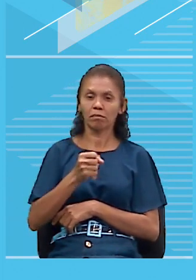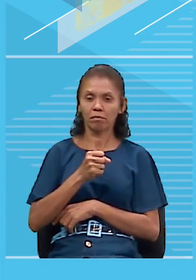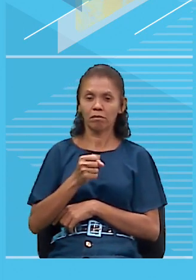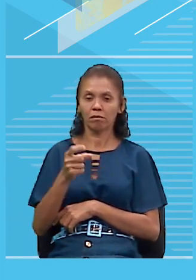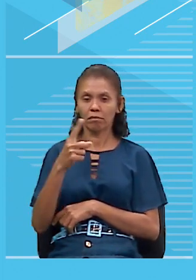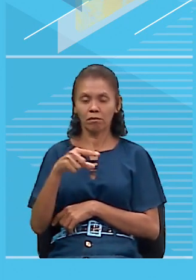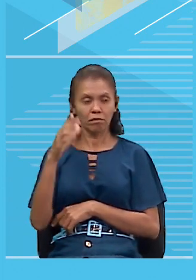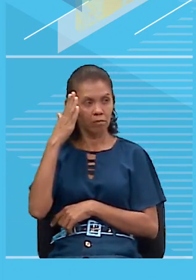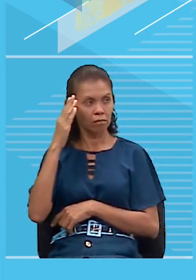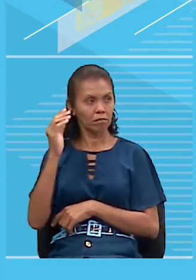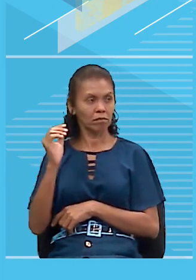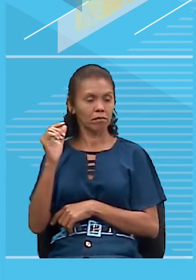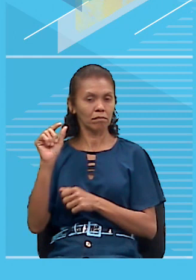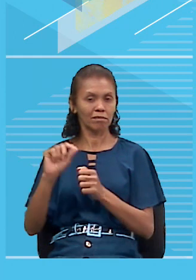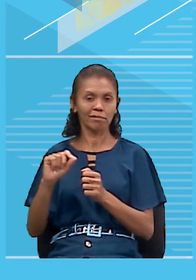fácil